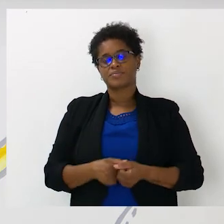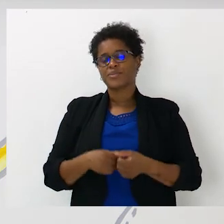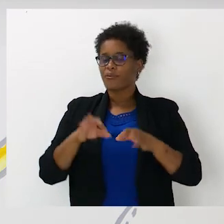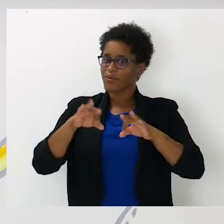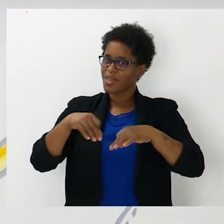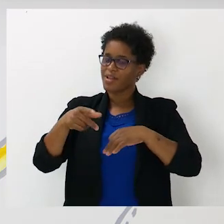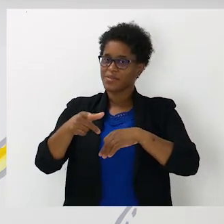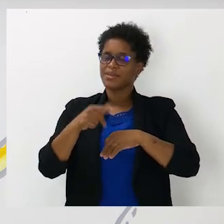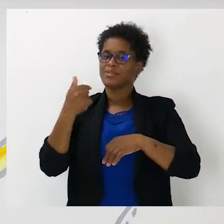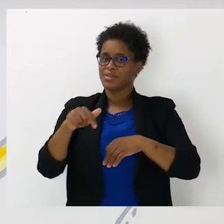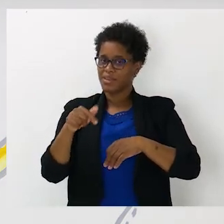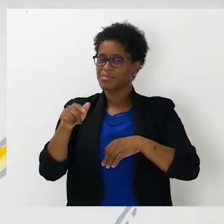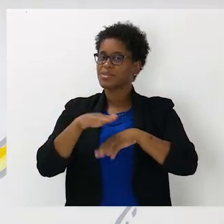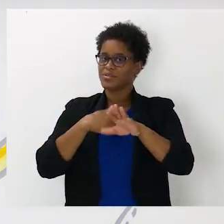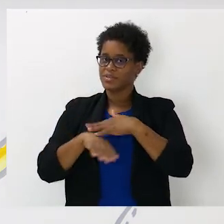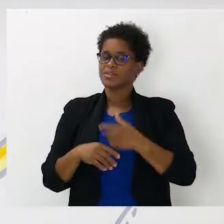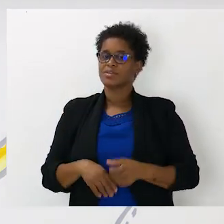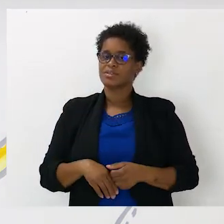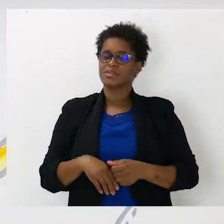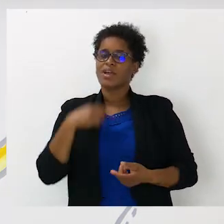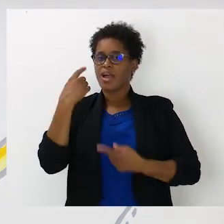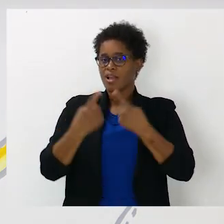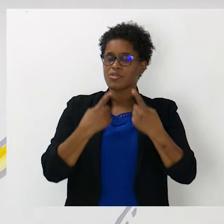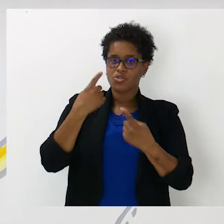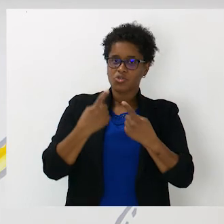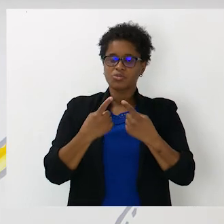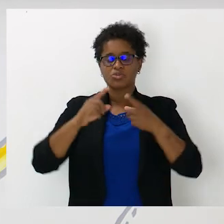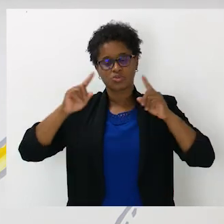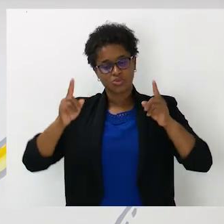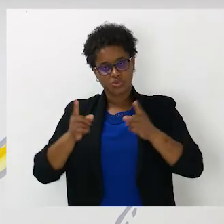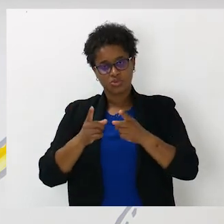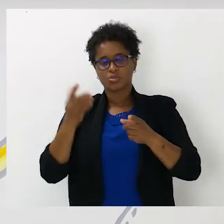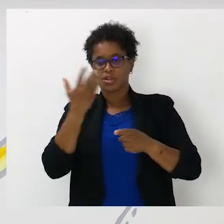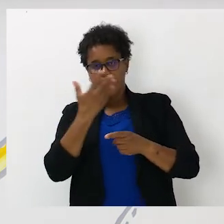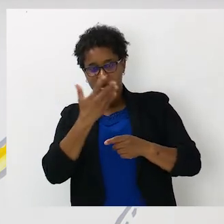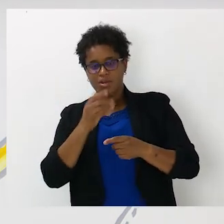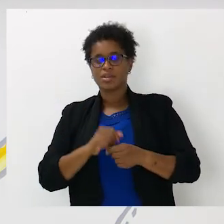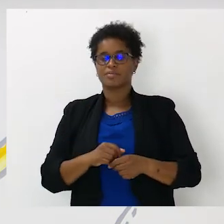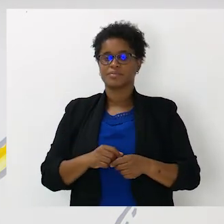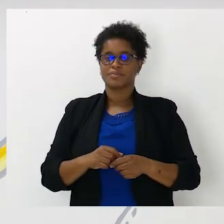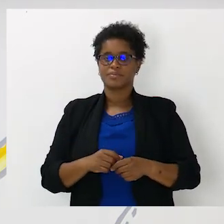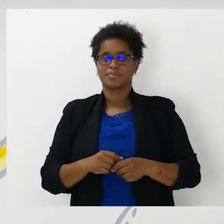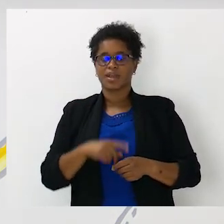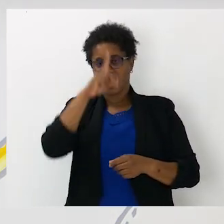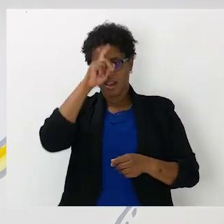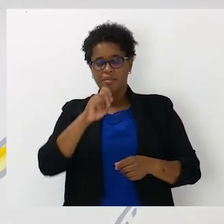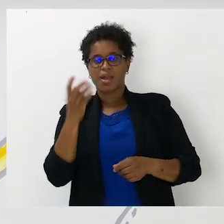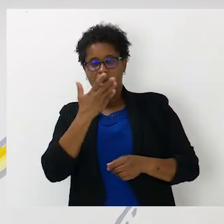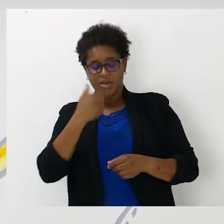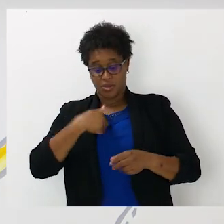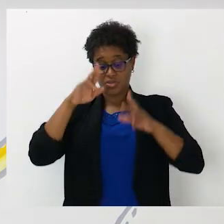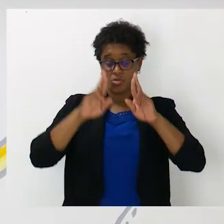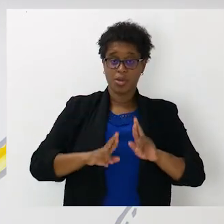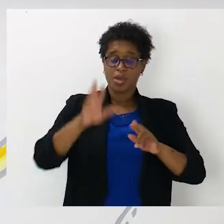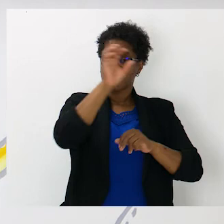finalmente, temos que fazer alguma recapitulação da nossa aula. Espero que